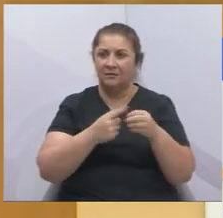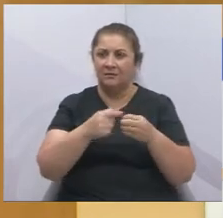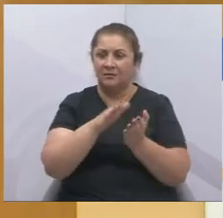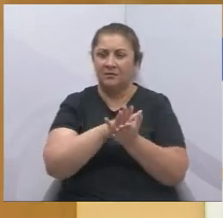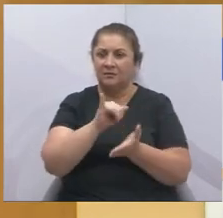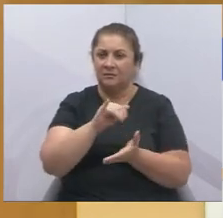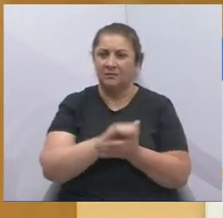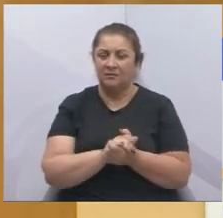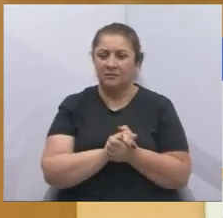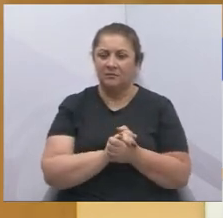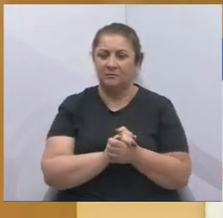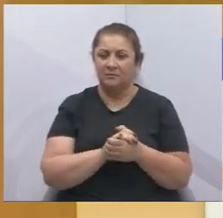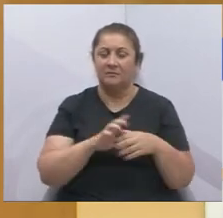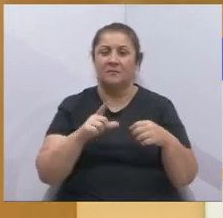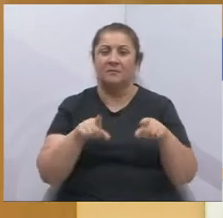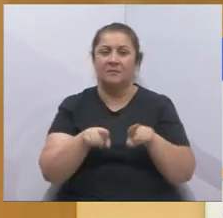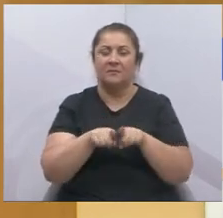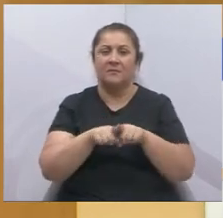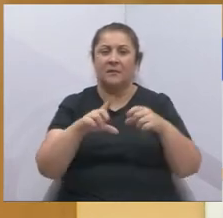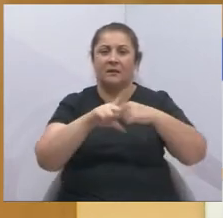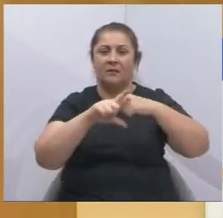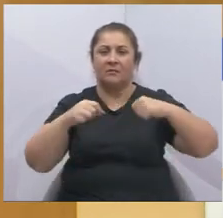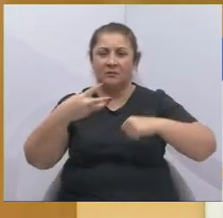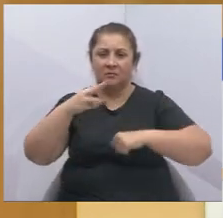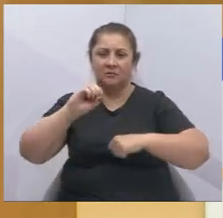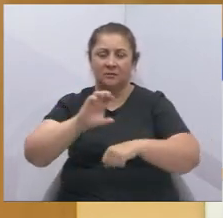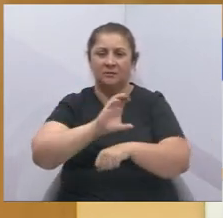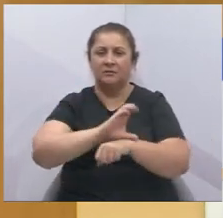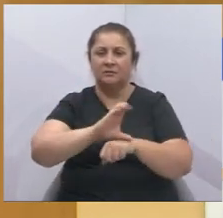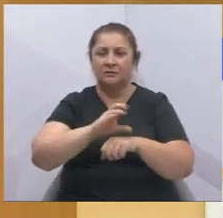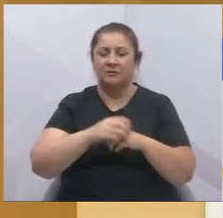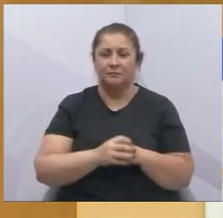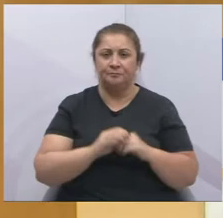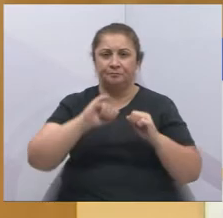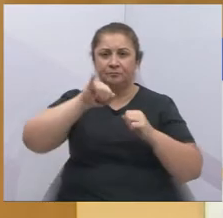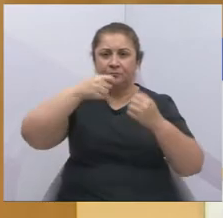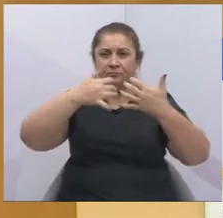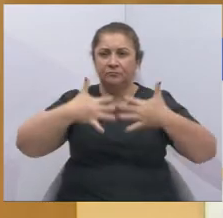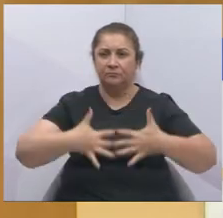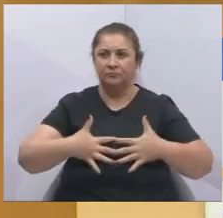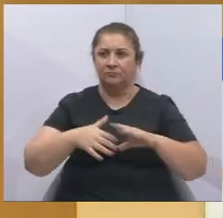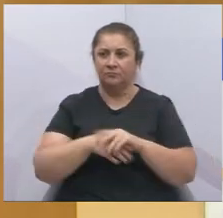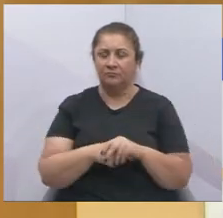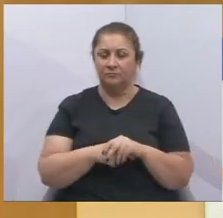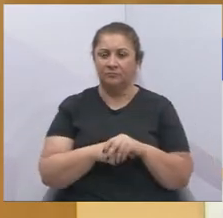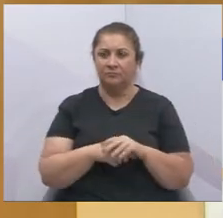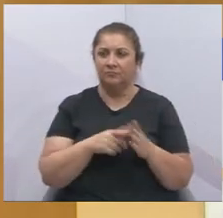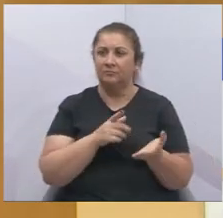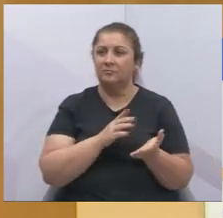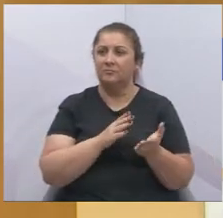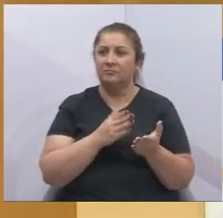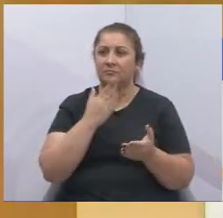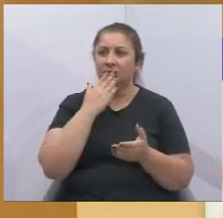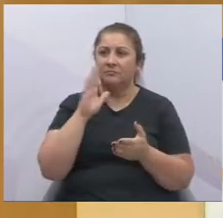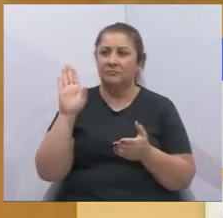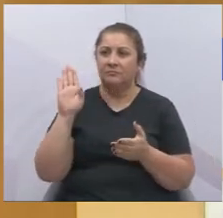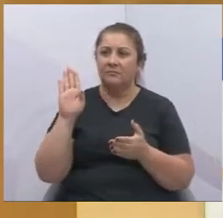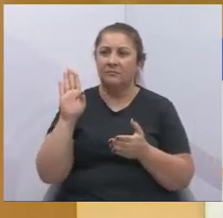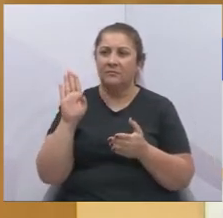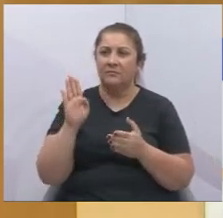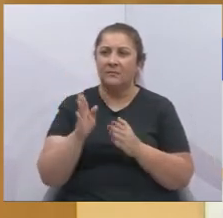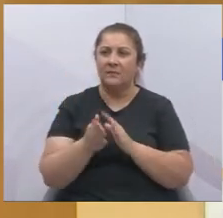do artigo 30 da Constituição Federal, justificado nesses termos a fim que a proposta possa alcançar plenamente